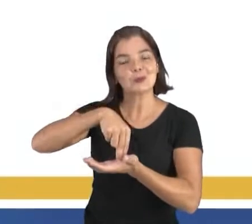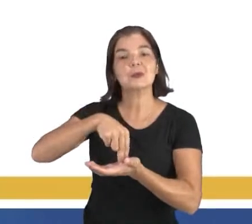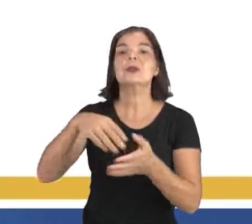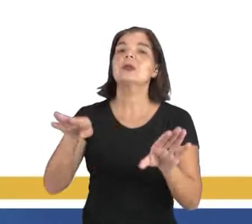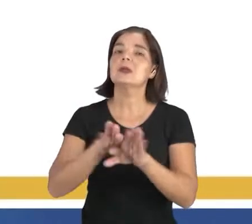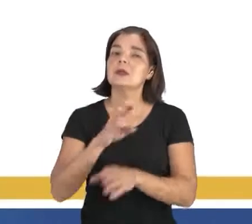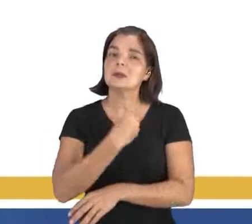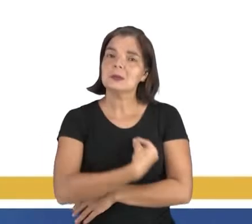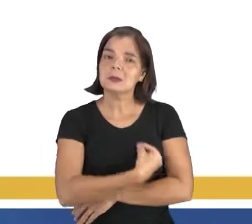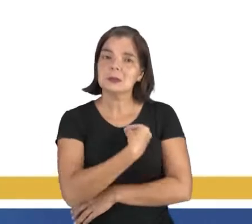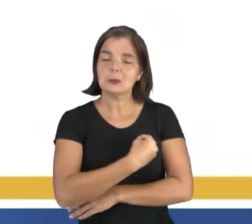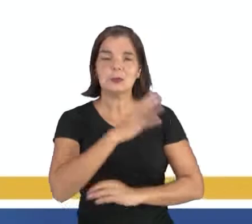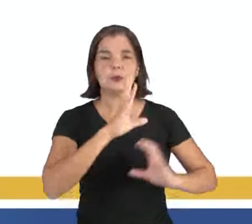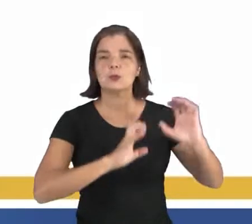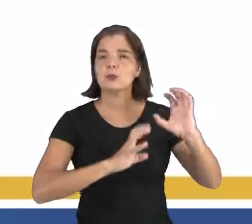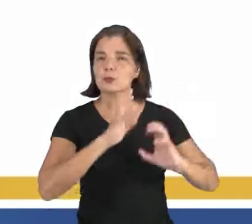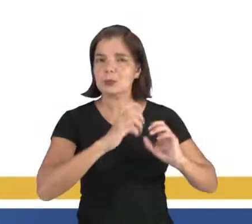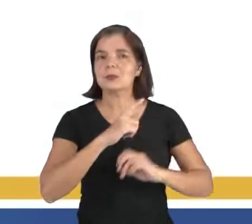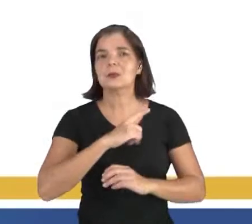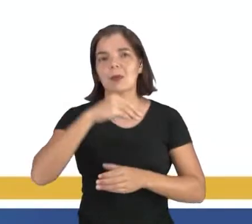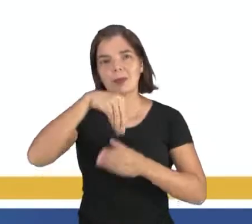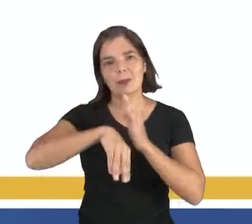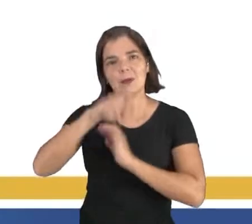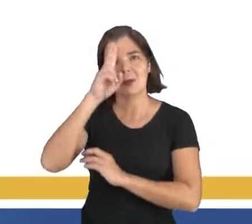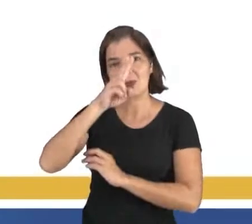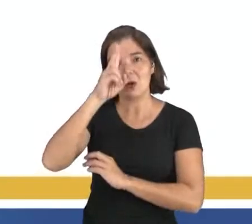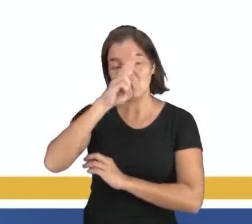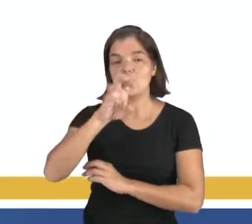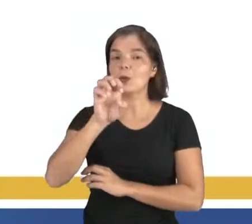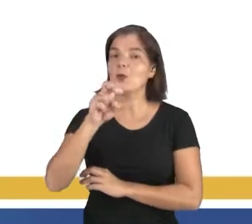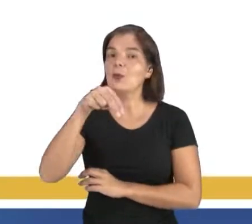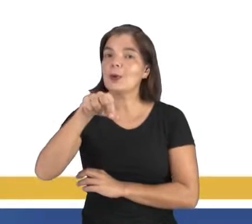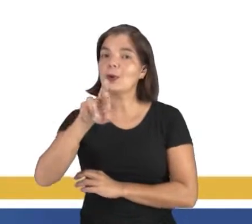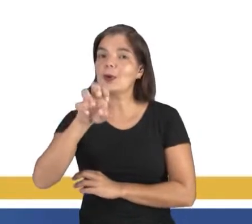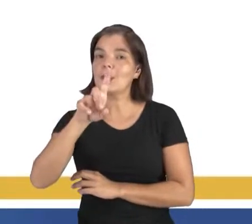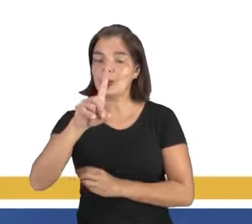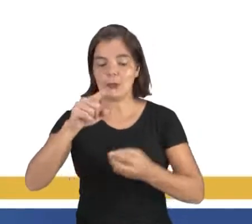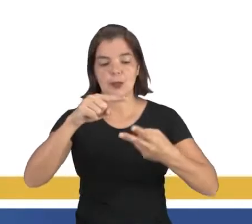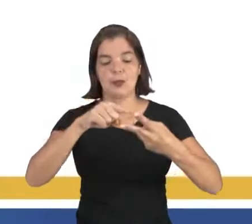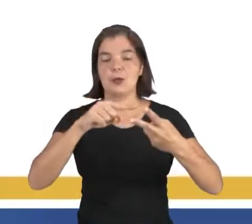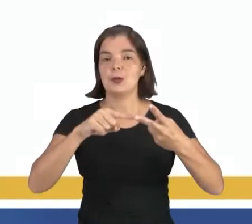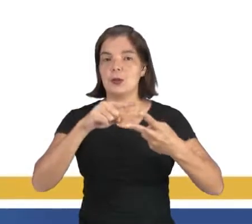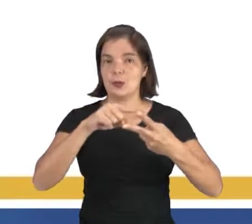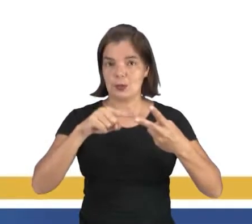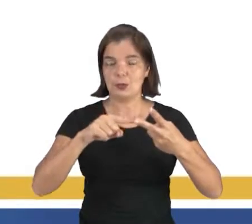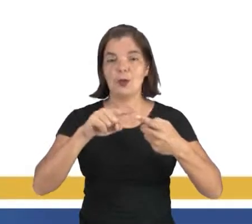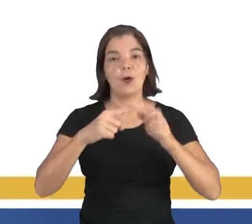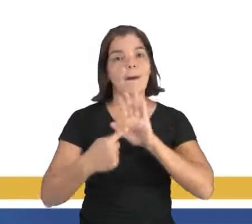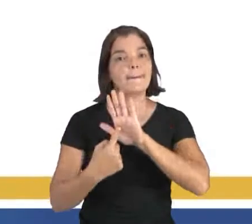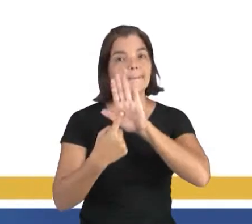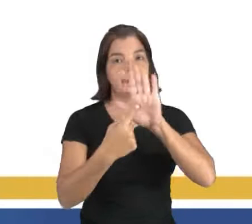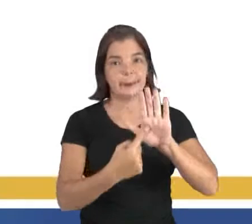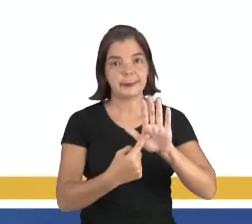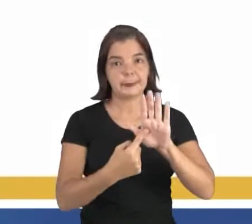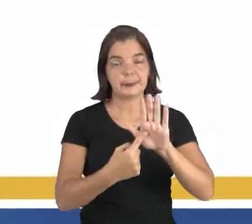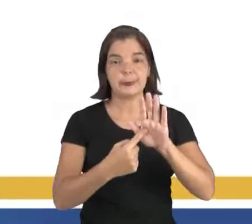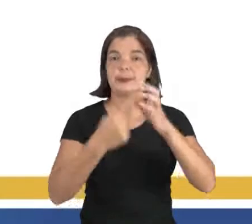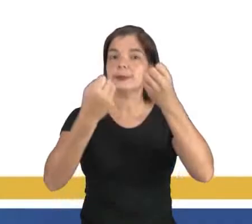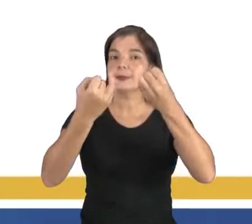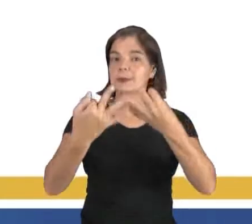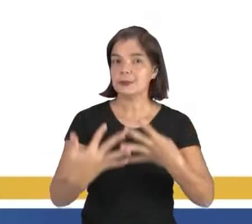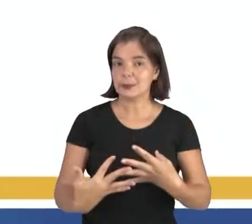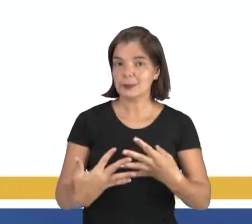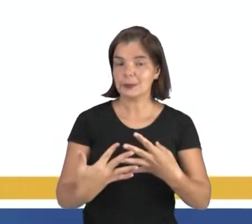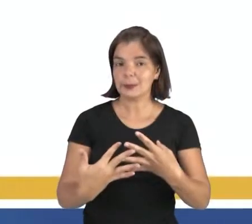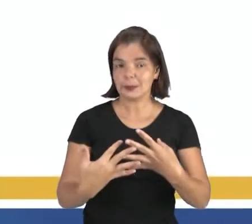a existência dos conflitos. Veja que o enredo ele se divide em apresentação,